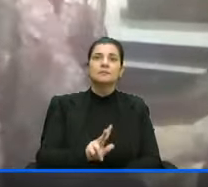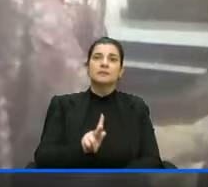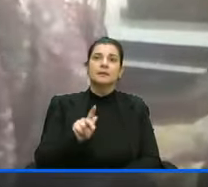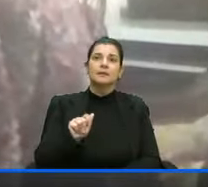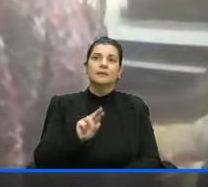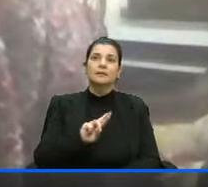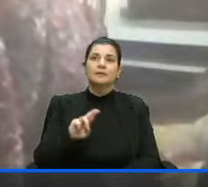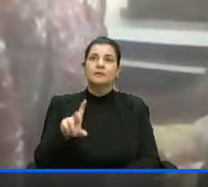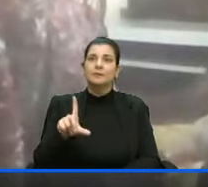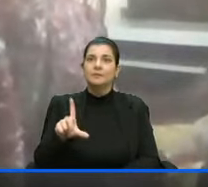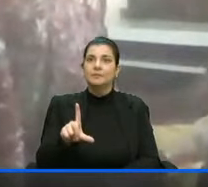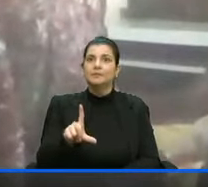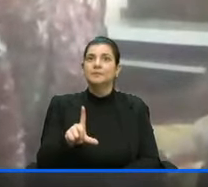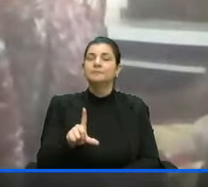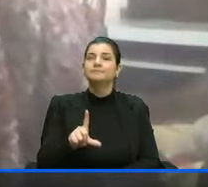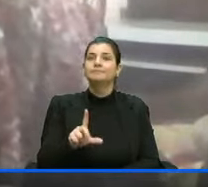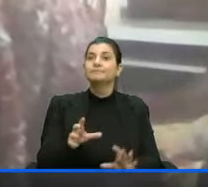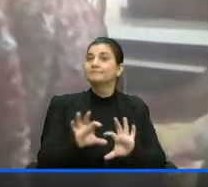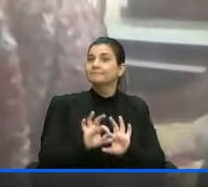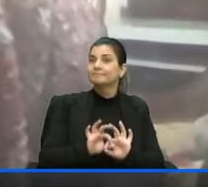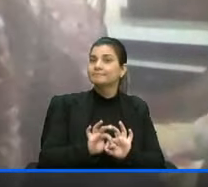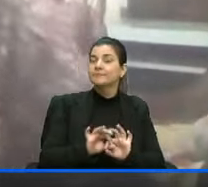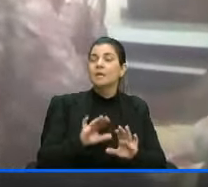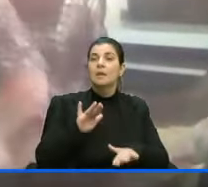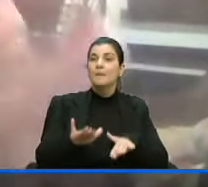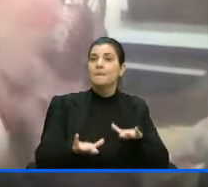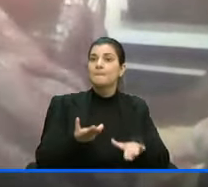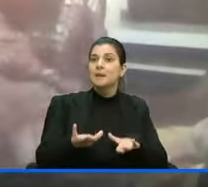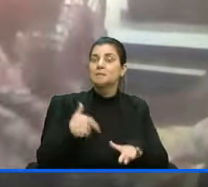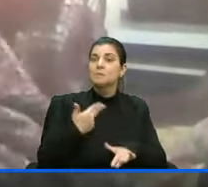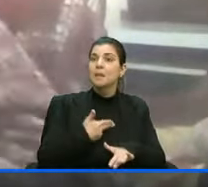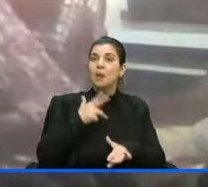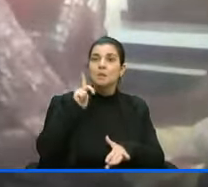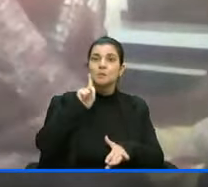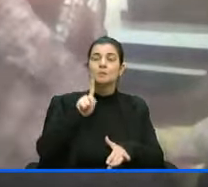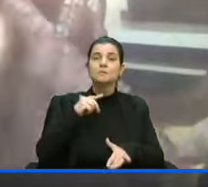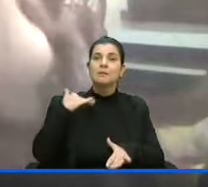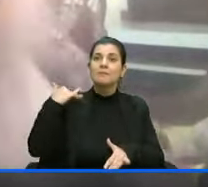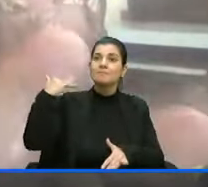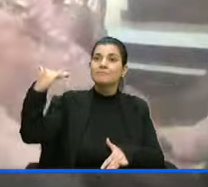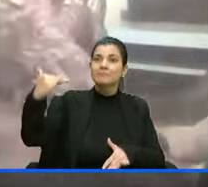para as meninas que atuam na rede conveniada, esse é um passo para a gente conseguir carreira, né?